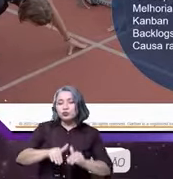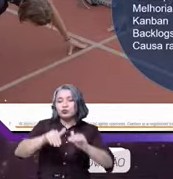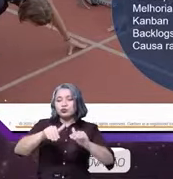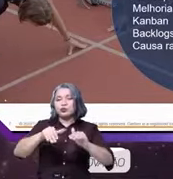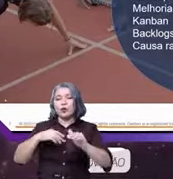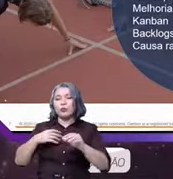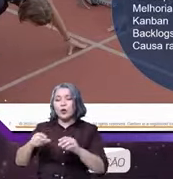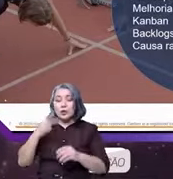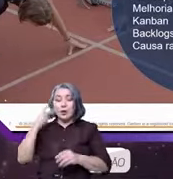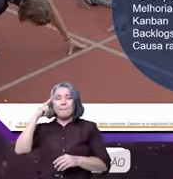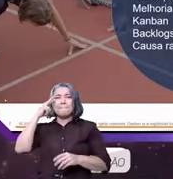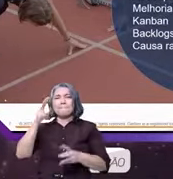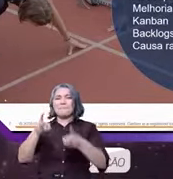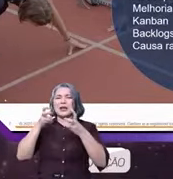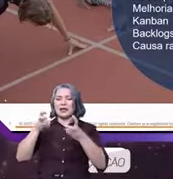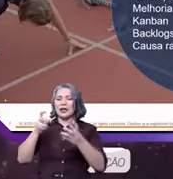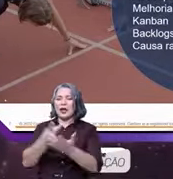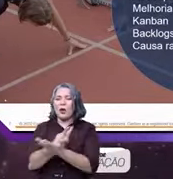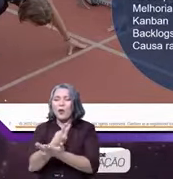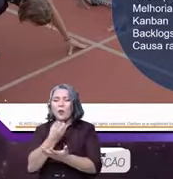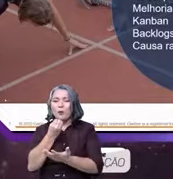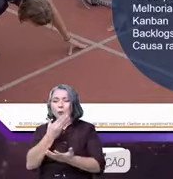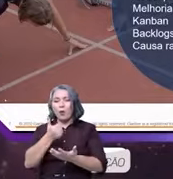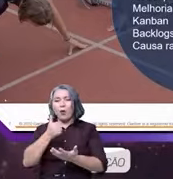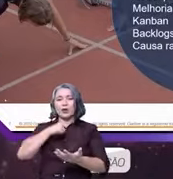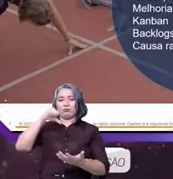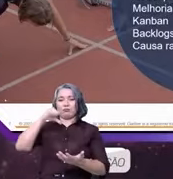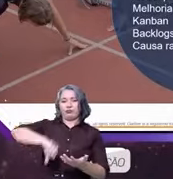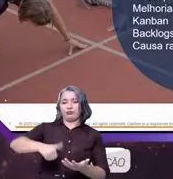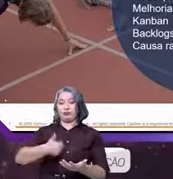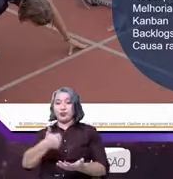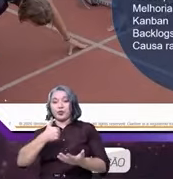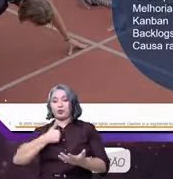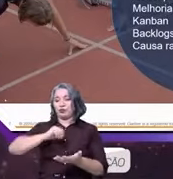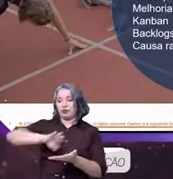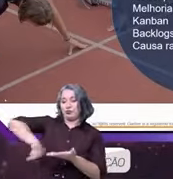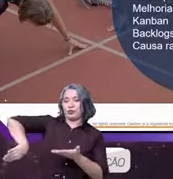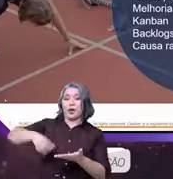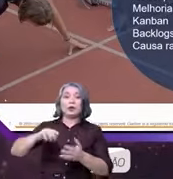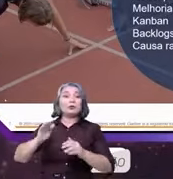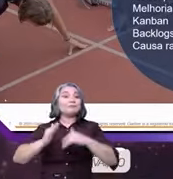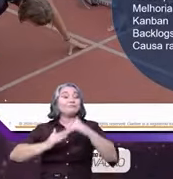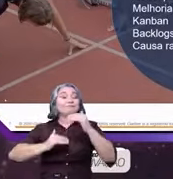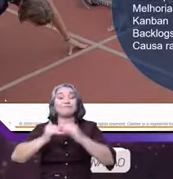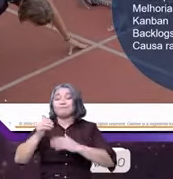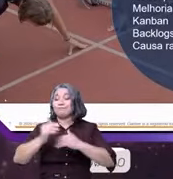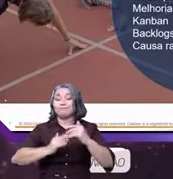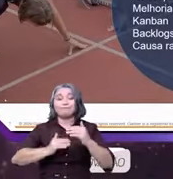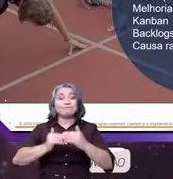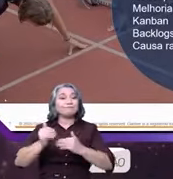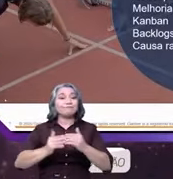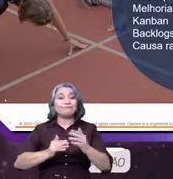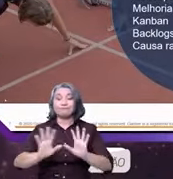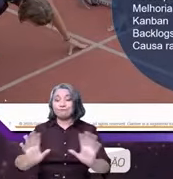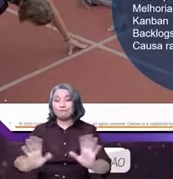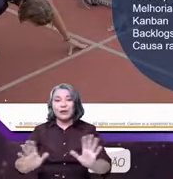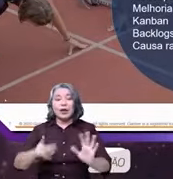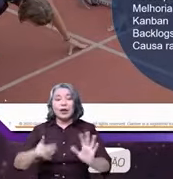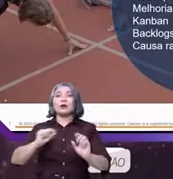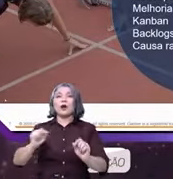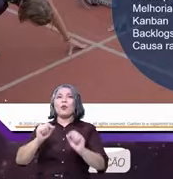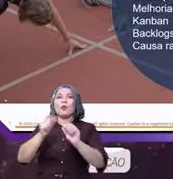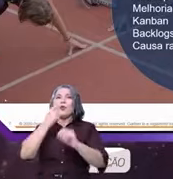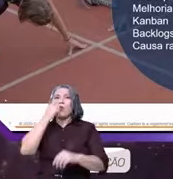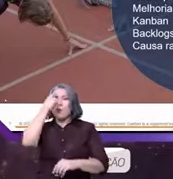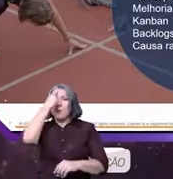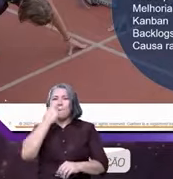foi feito de errado e encontrar a causa raiz. Então, independente da hierarquia, independente do modelo, eu